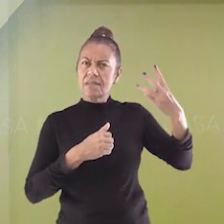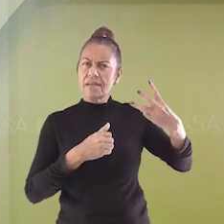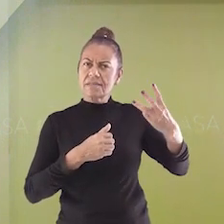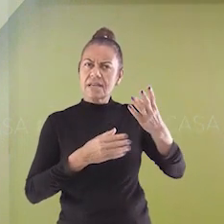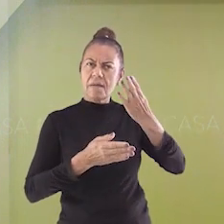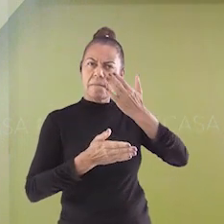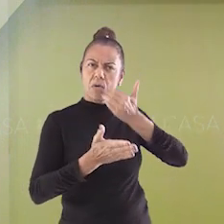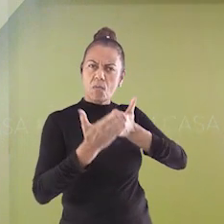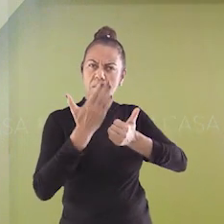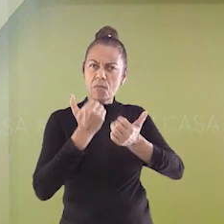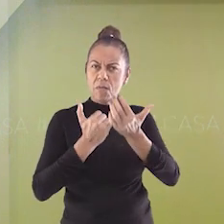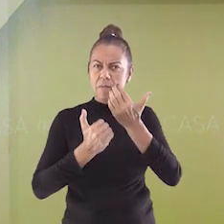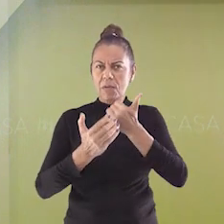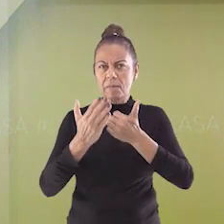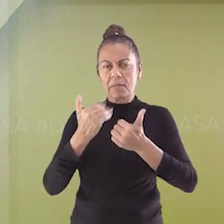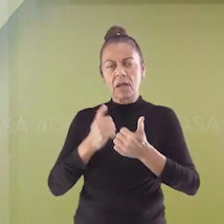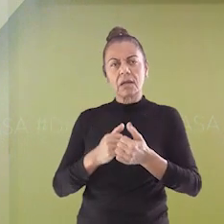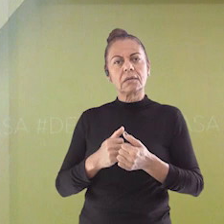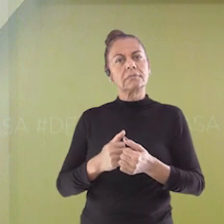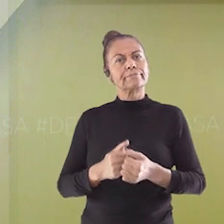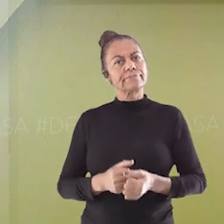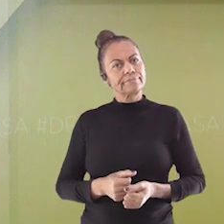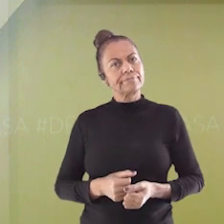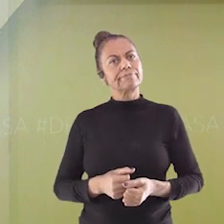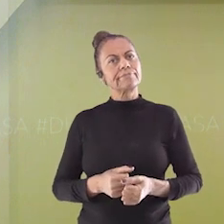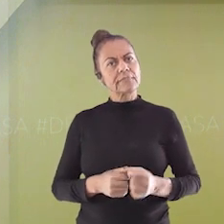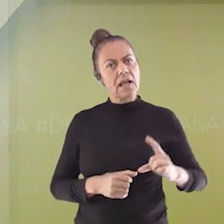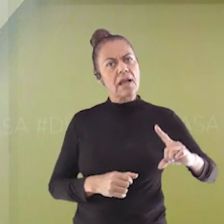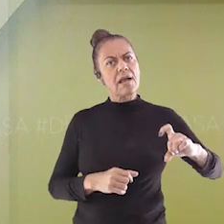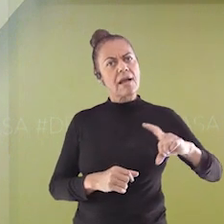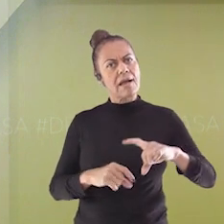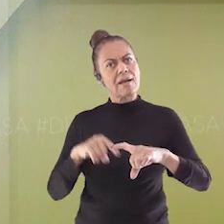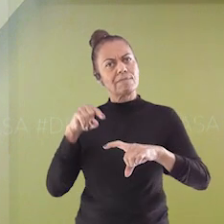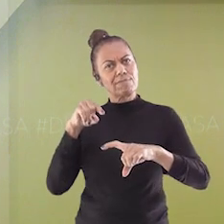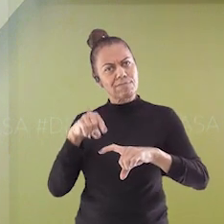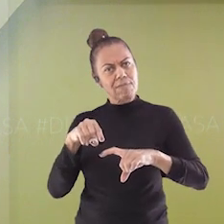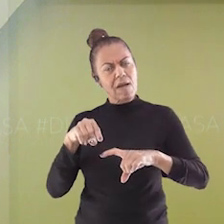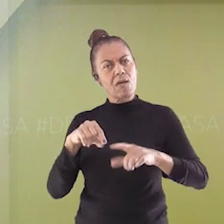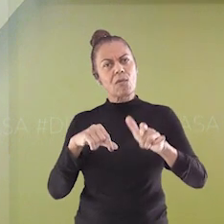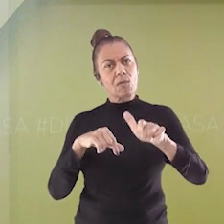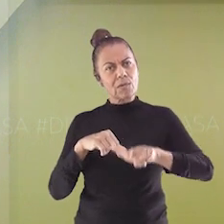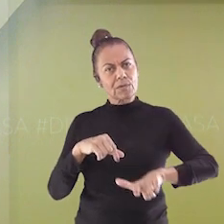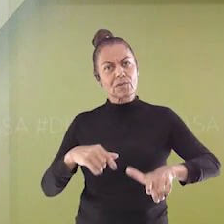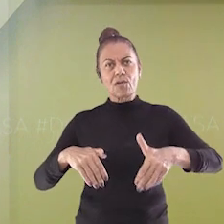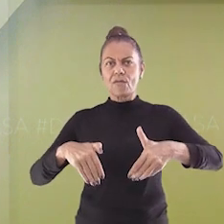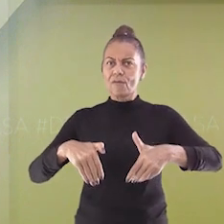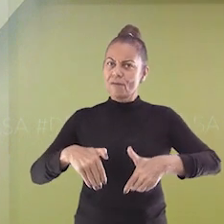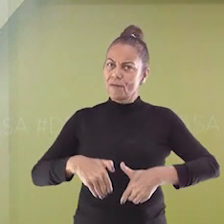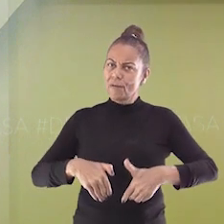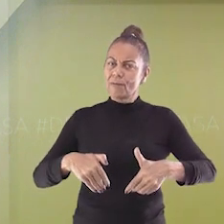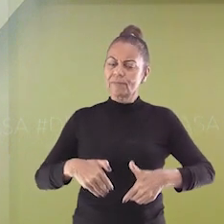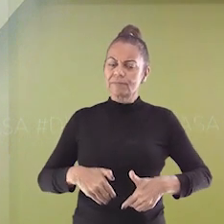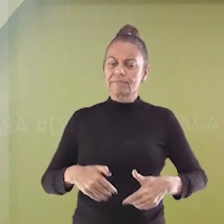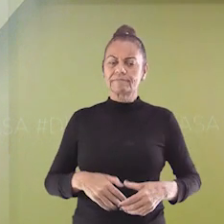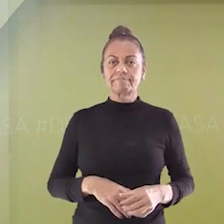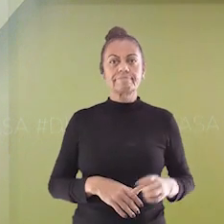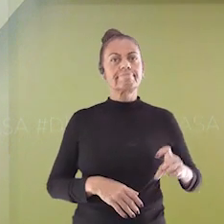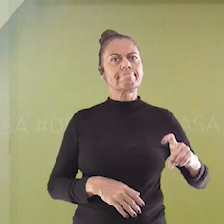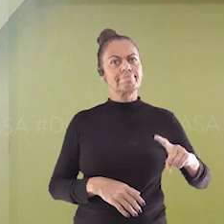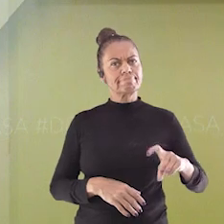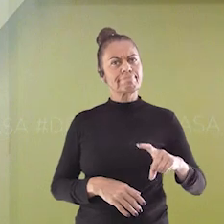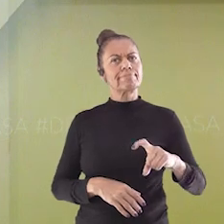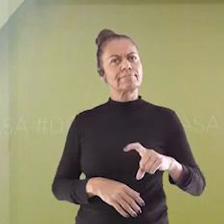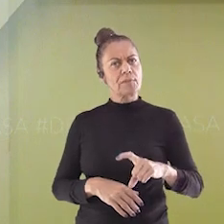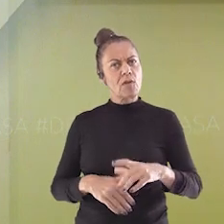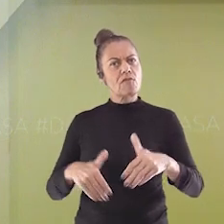a terceira. E mesmo assim a lagartinha sentia fome. Essa lagarta estava mesmo